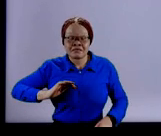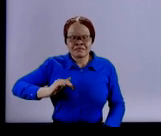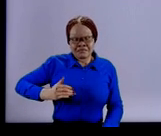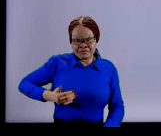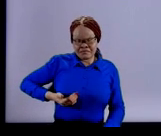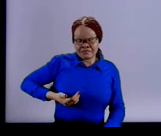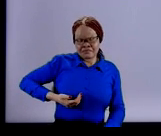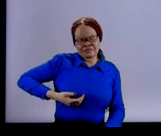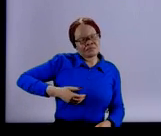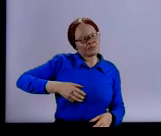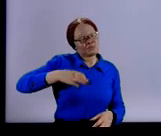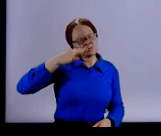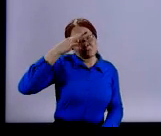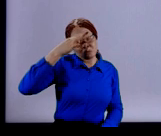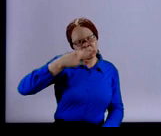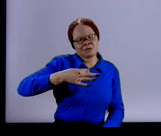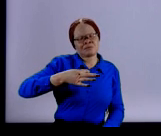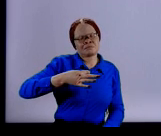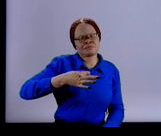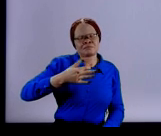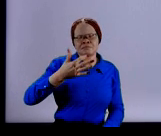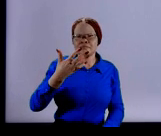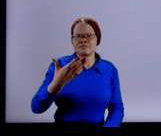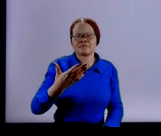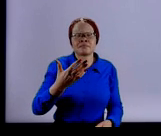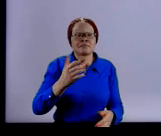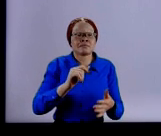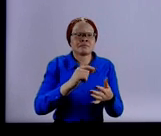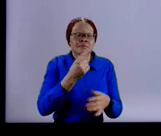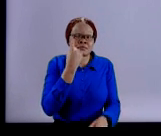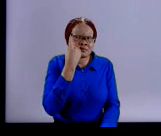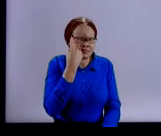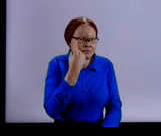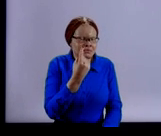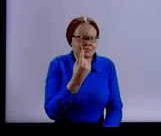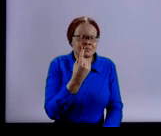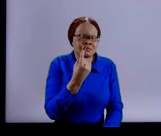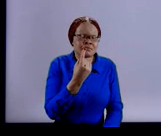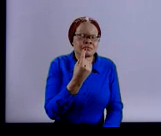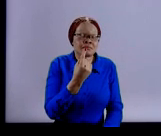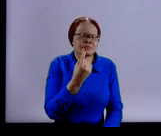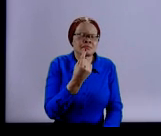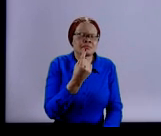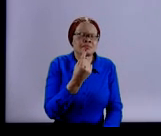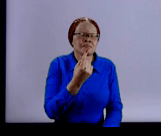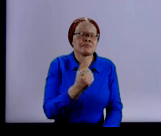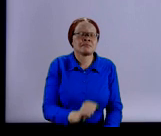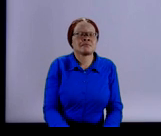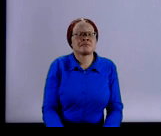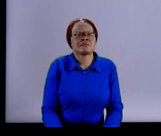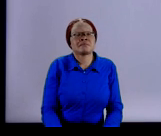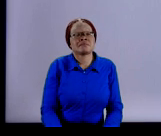muito simpática determinante é uma porque também trata-se de uma senhora